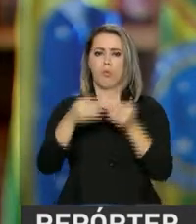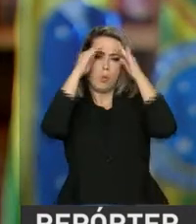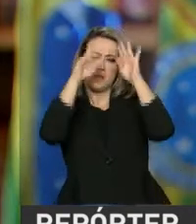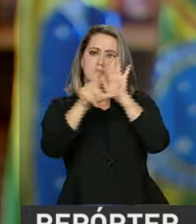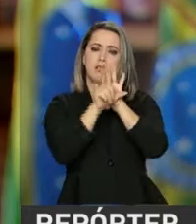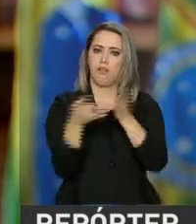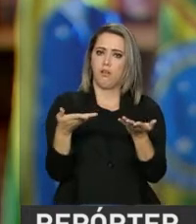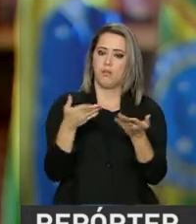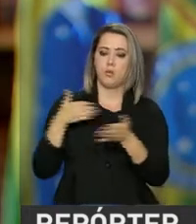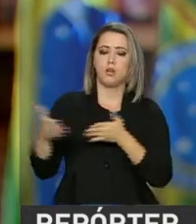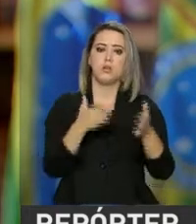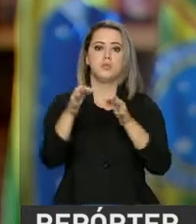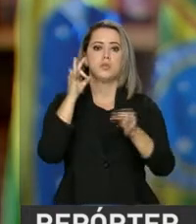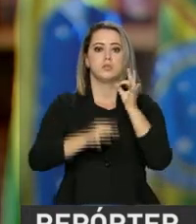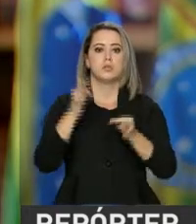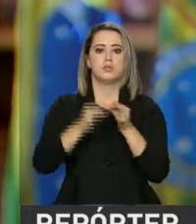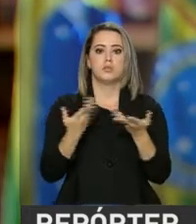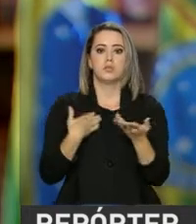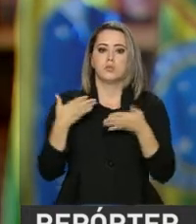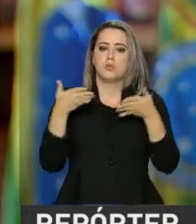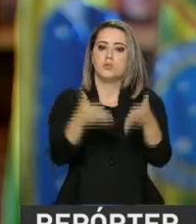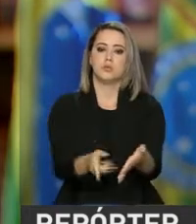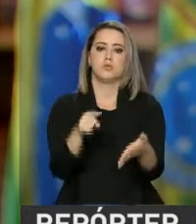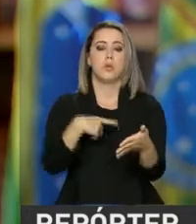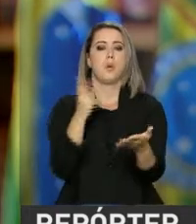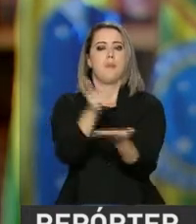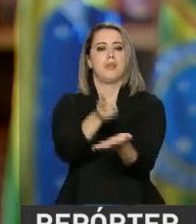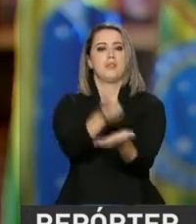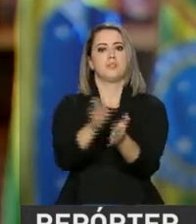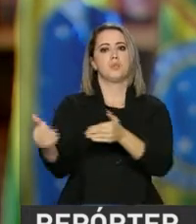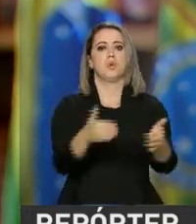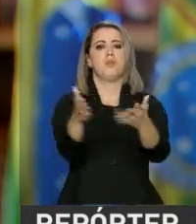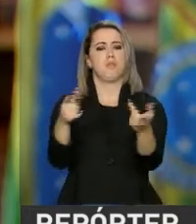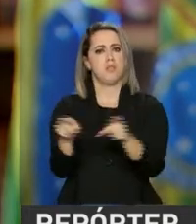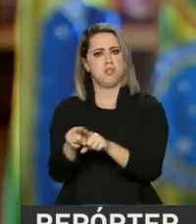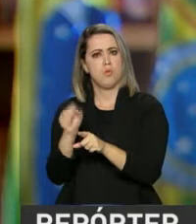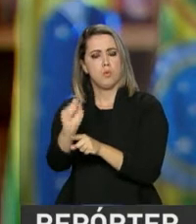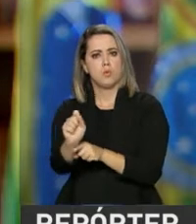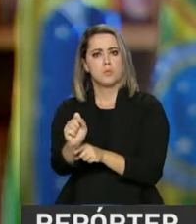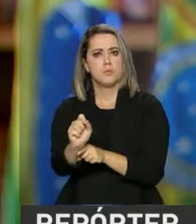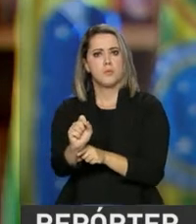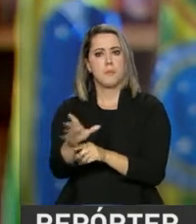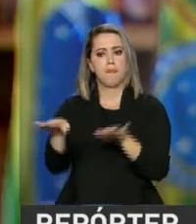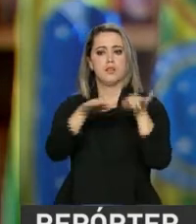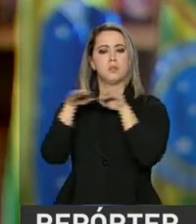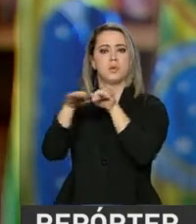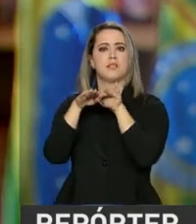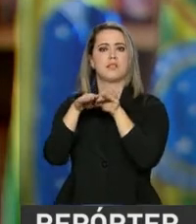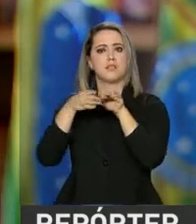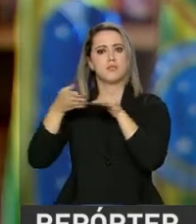da justiça aos 16 anos é o mesmo caminho trágico que conduz da advocacia